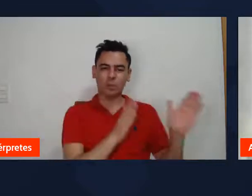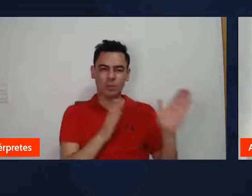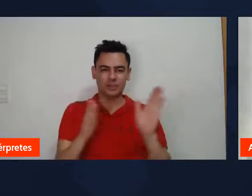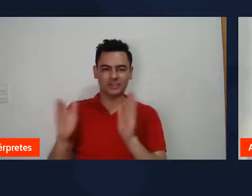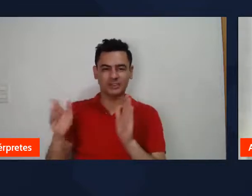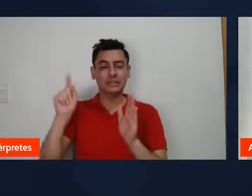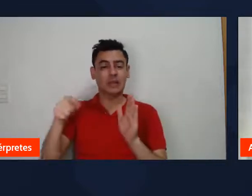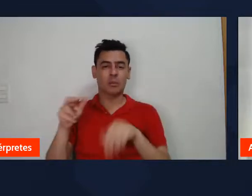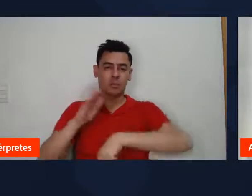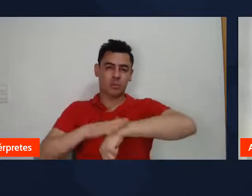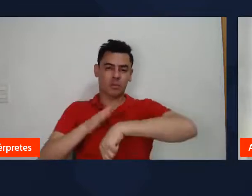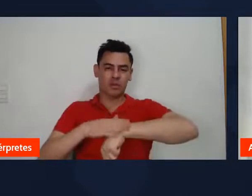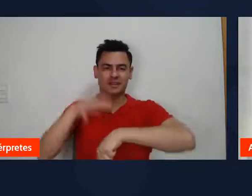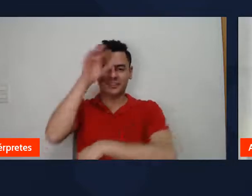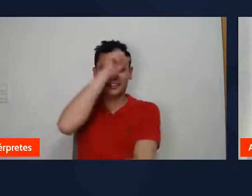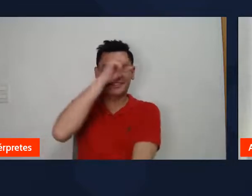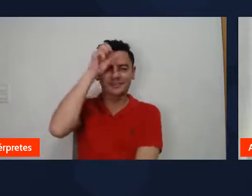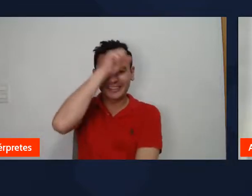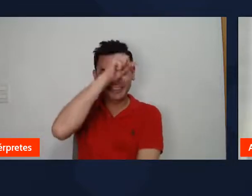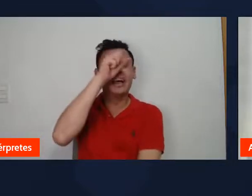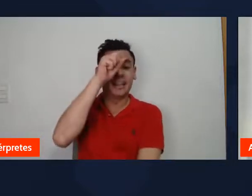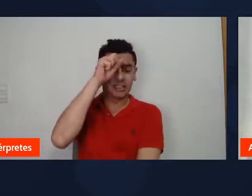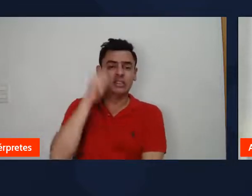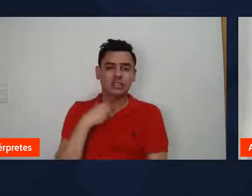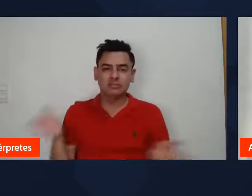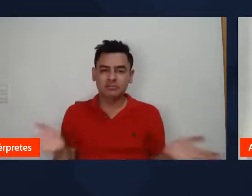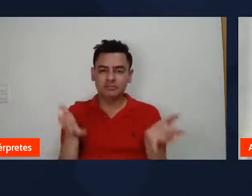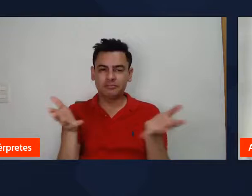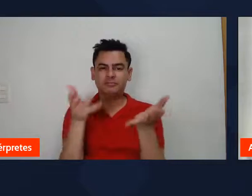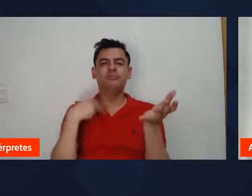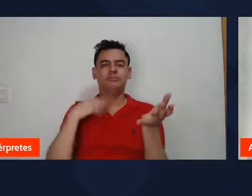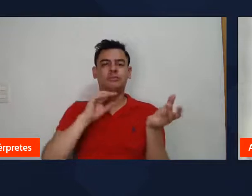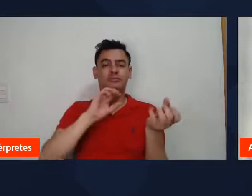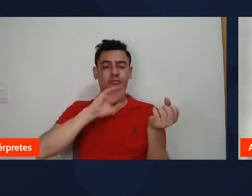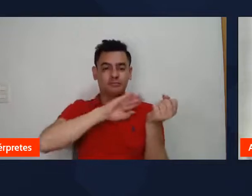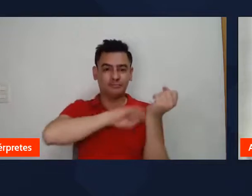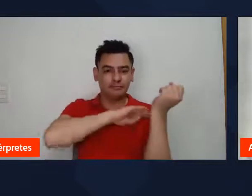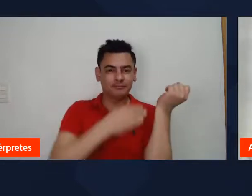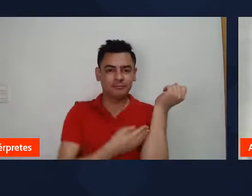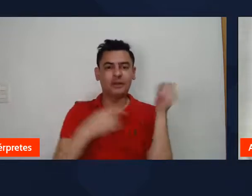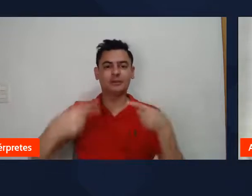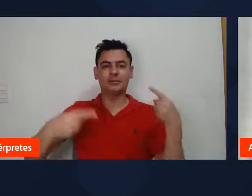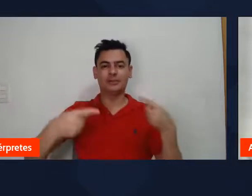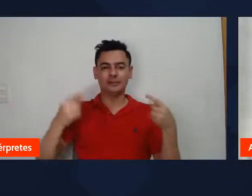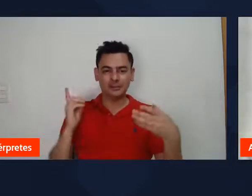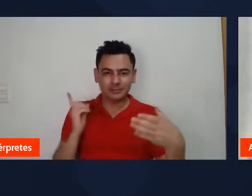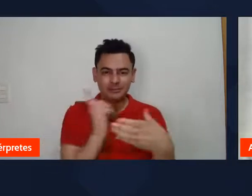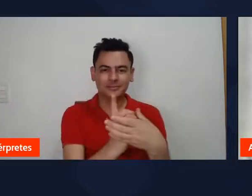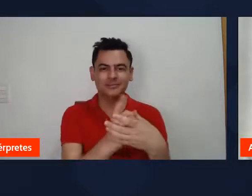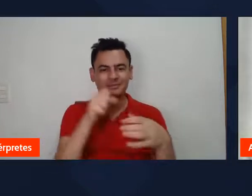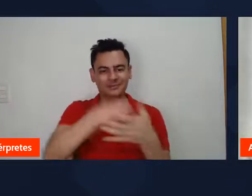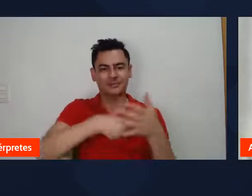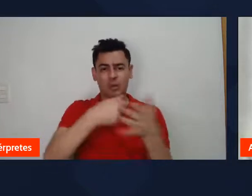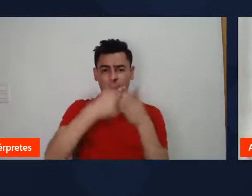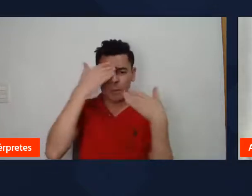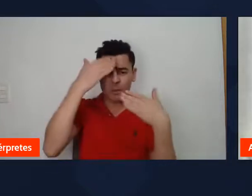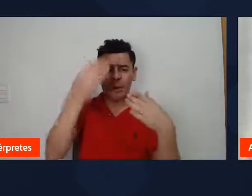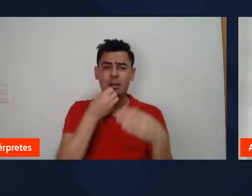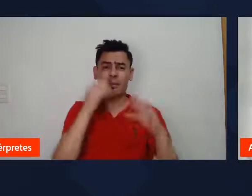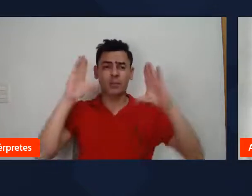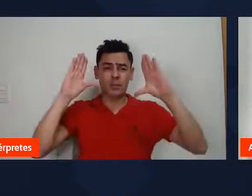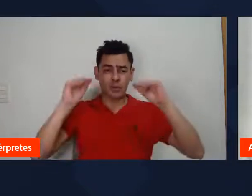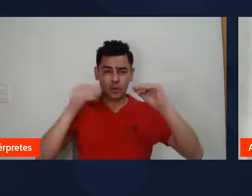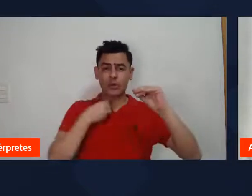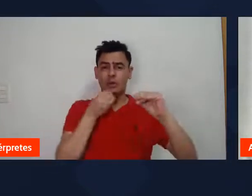de aprendizagem e que alimente a nossa força política para a luta. Obrigada, boa noite, bom trabalho para